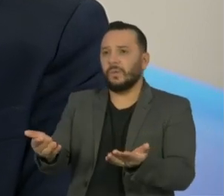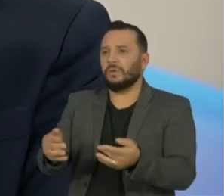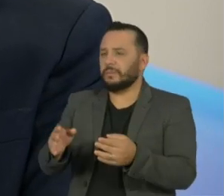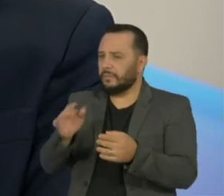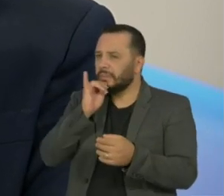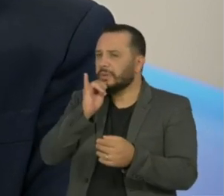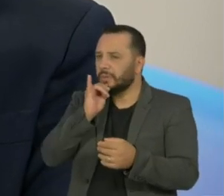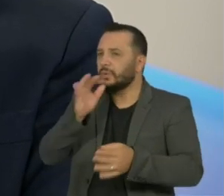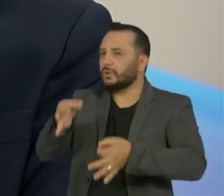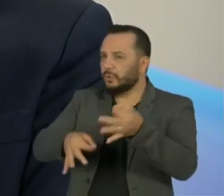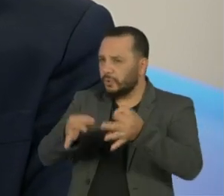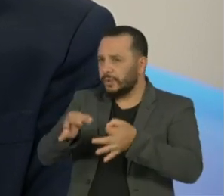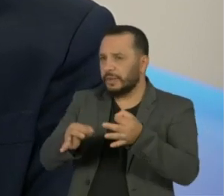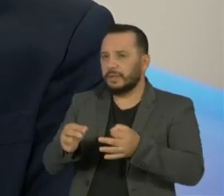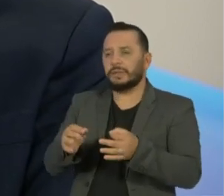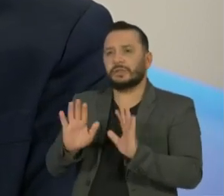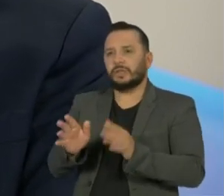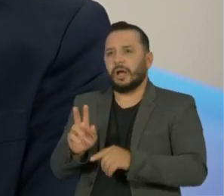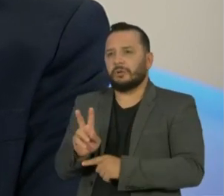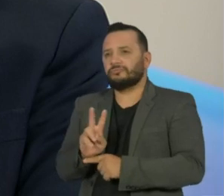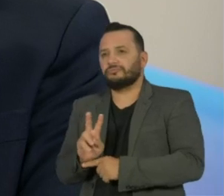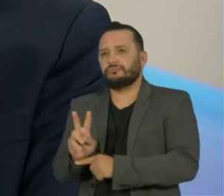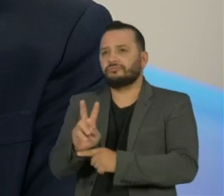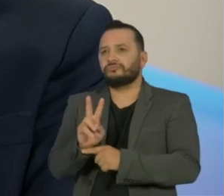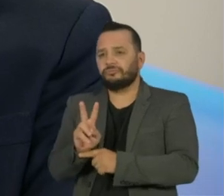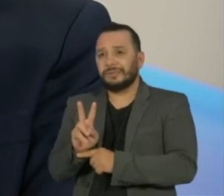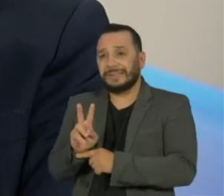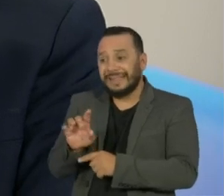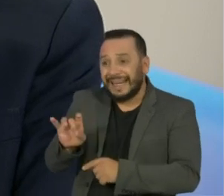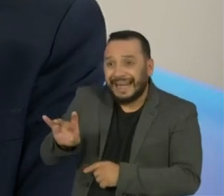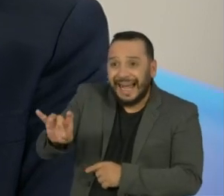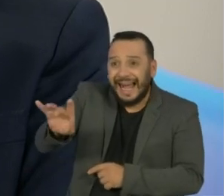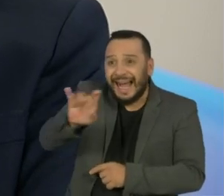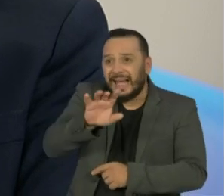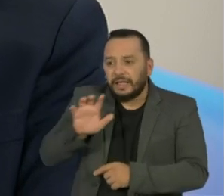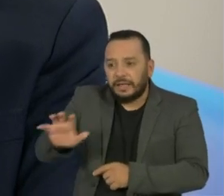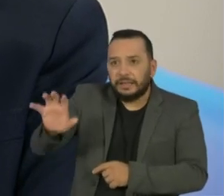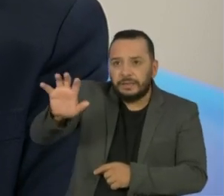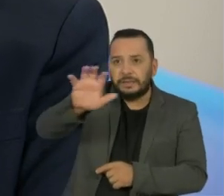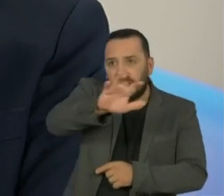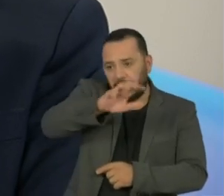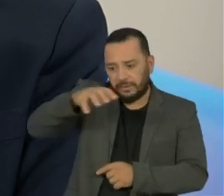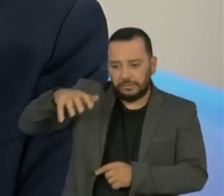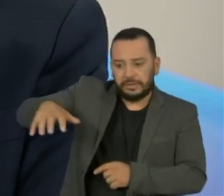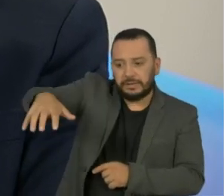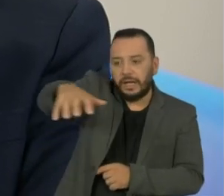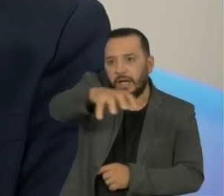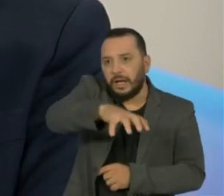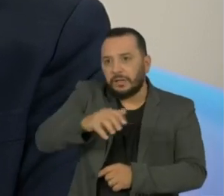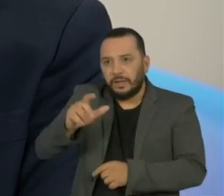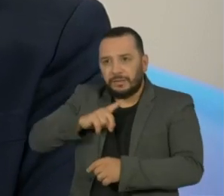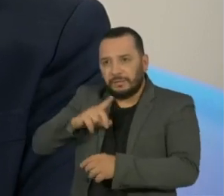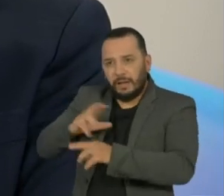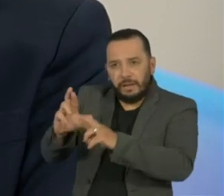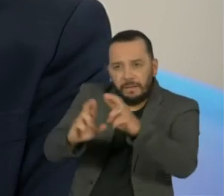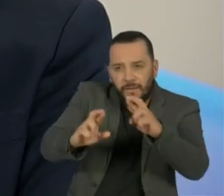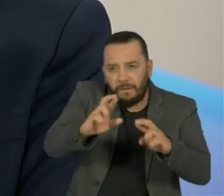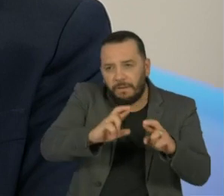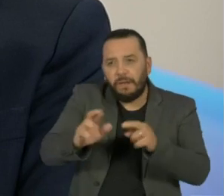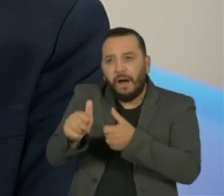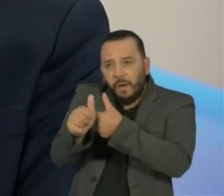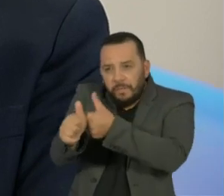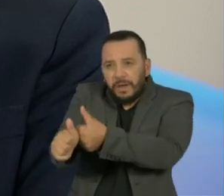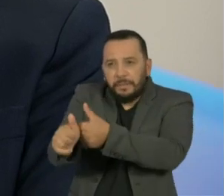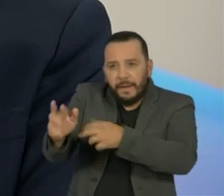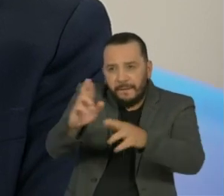que o juiz como corregedor o juiz corregedor prisional de cada estado faz o acompanhamento então isso tem sido feito e tem sido